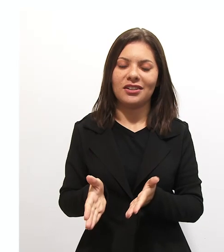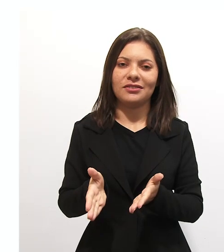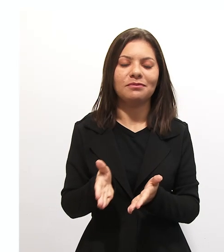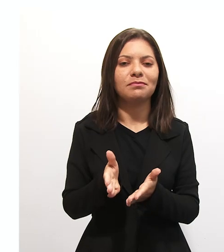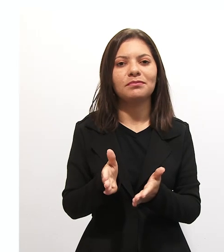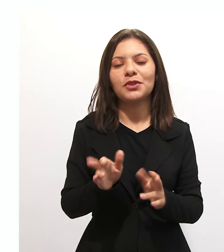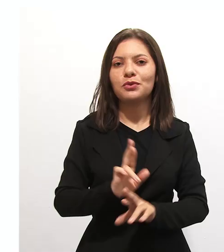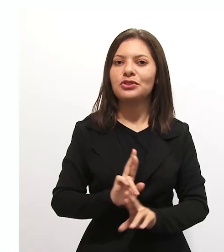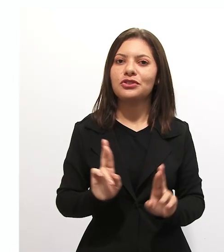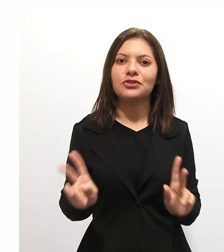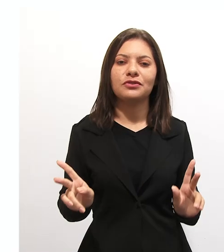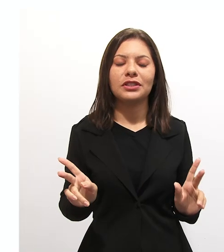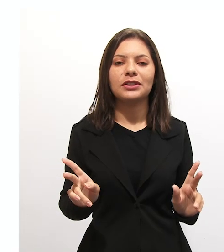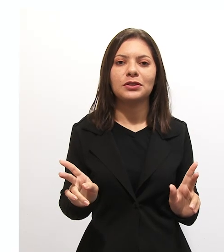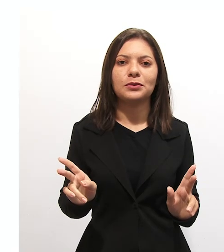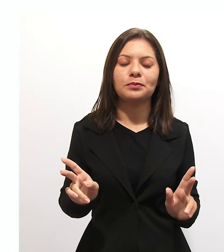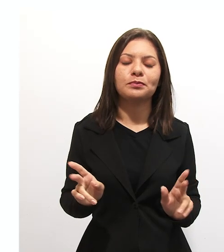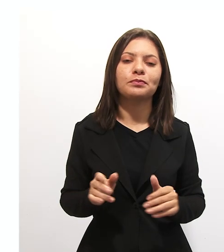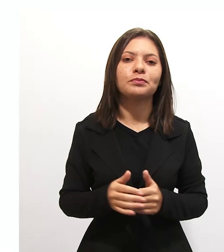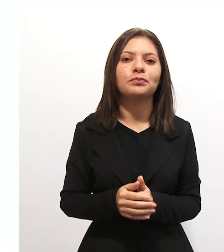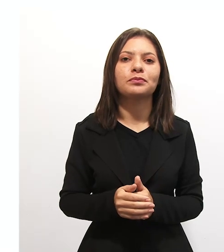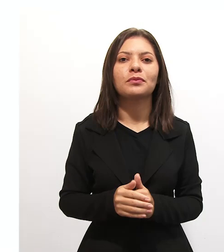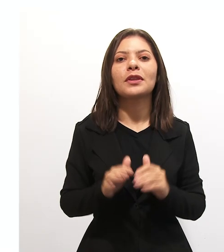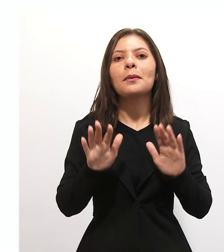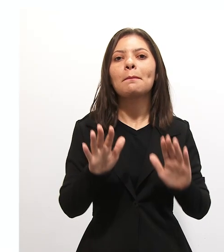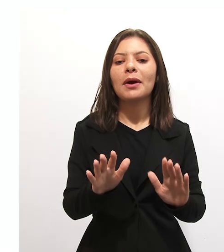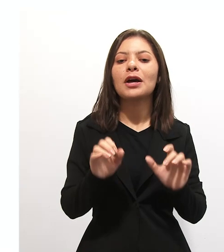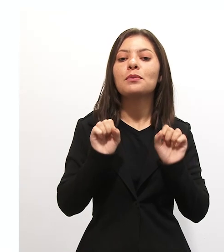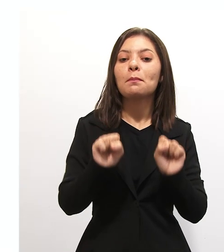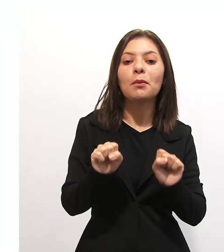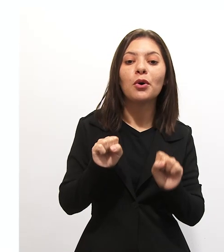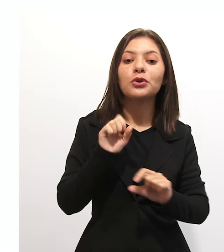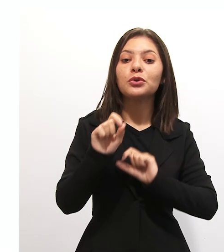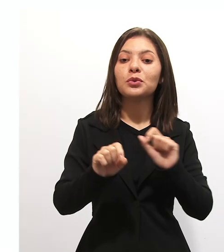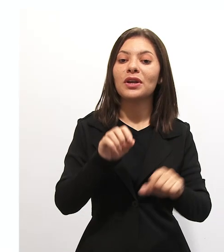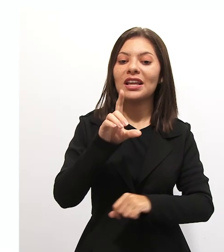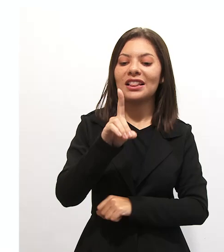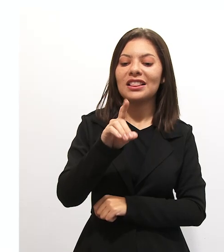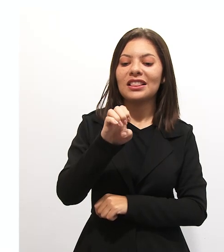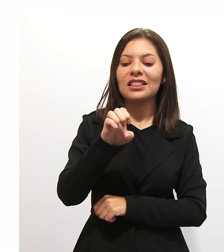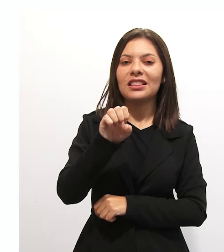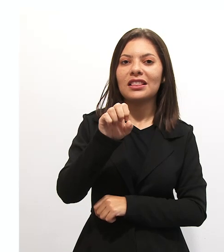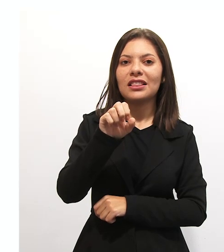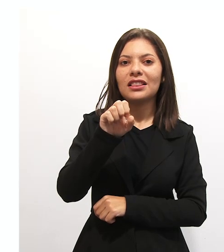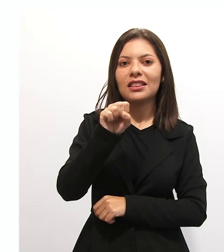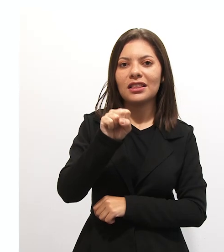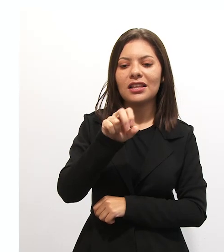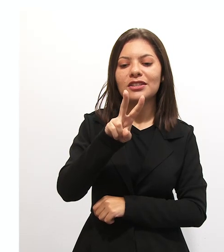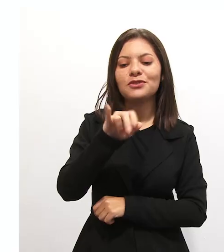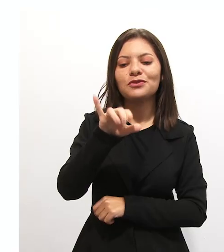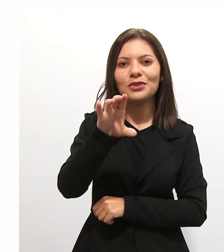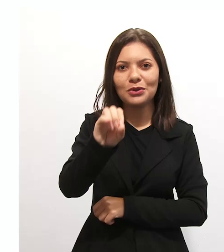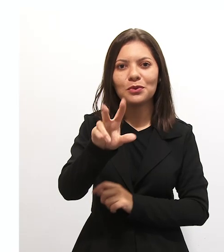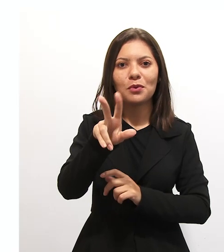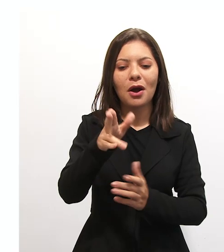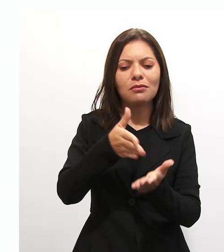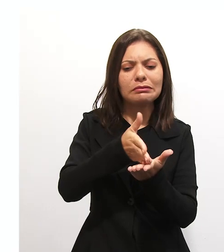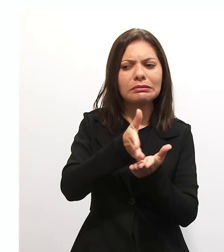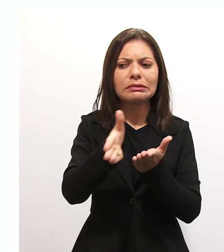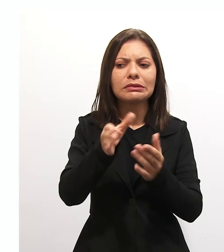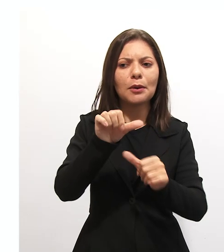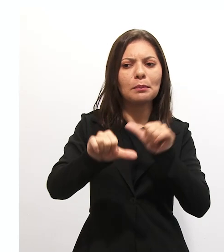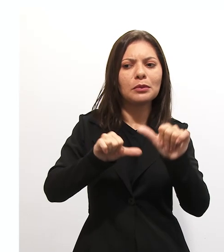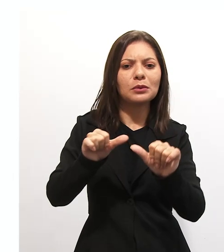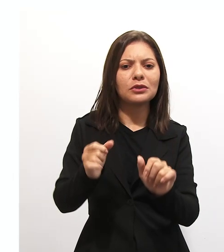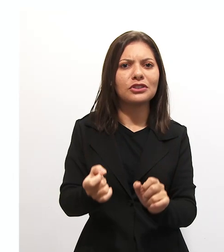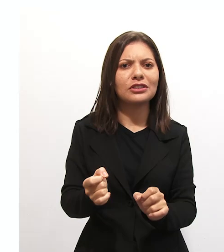E a diferença entre eles é o desvio, que pode ser um desvio favorável quando o custo real, ou seja, o que acontece é